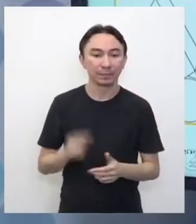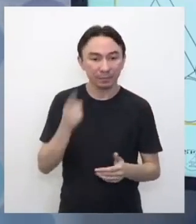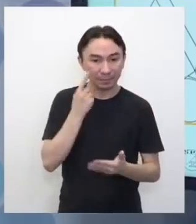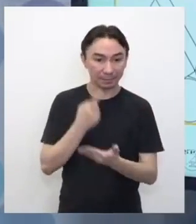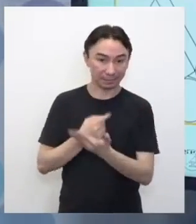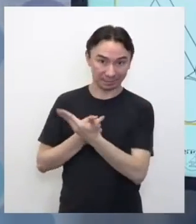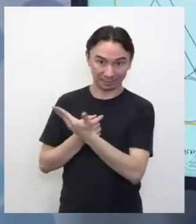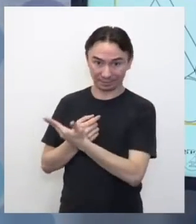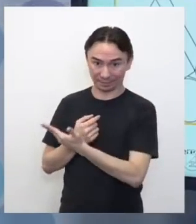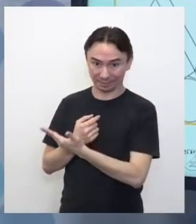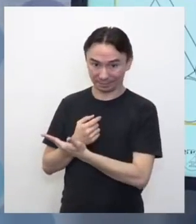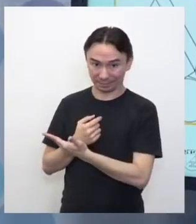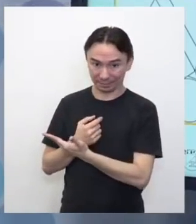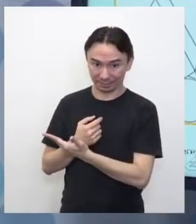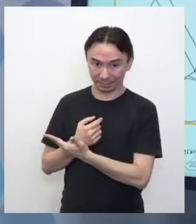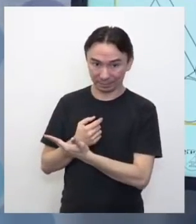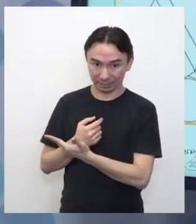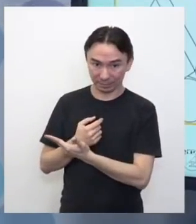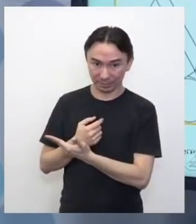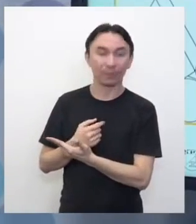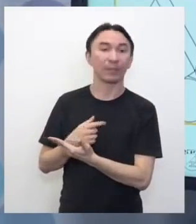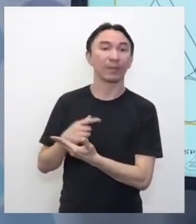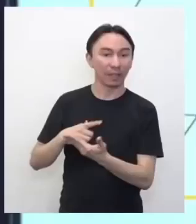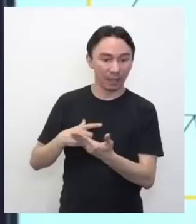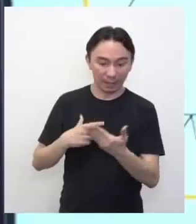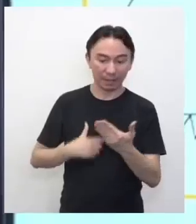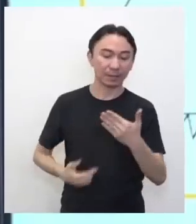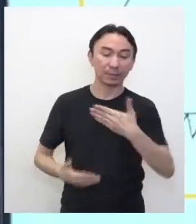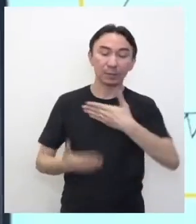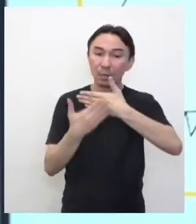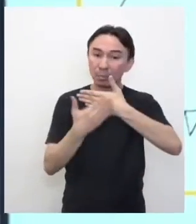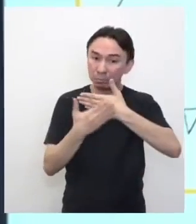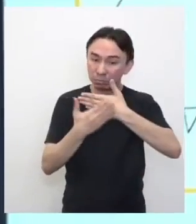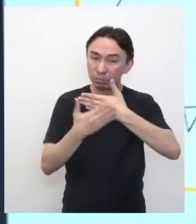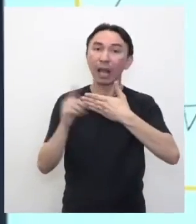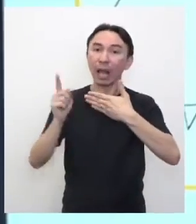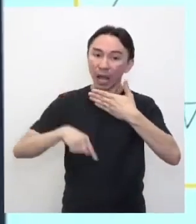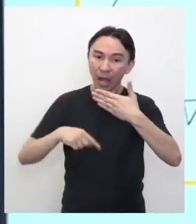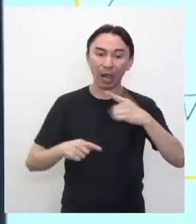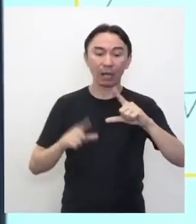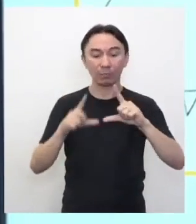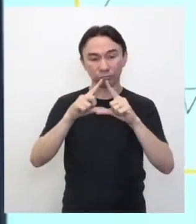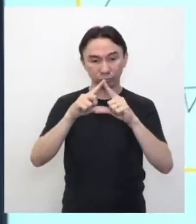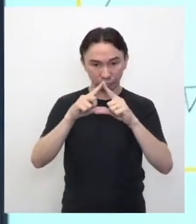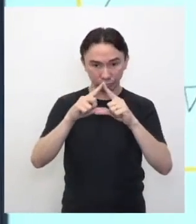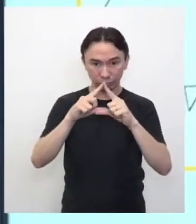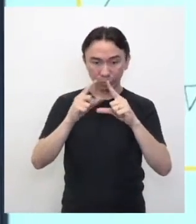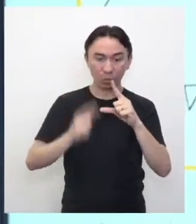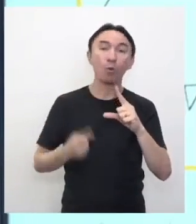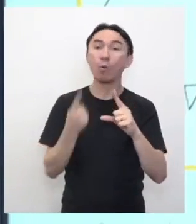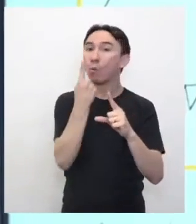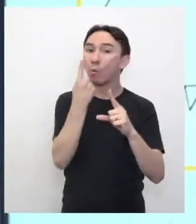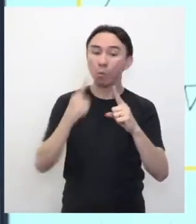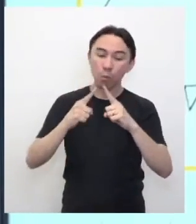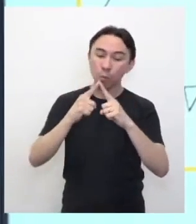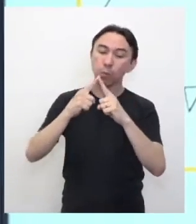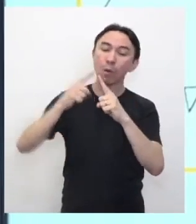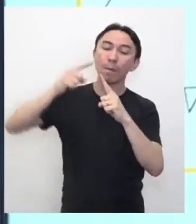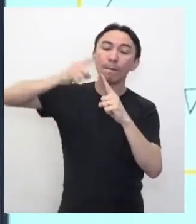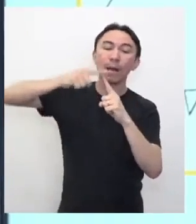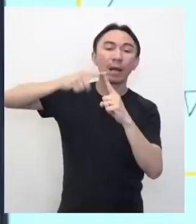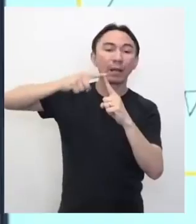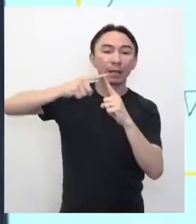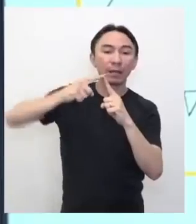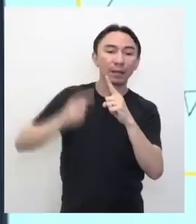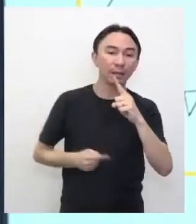daqui. Então, nós temos as faces laterais, são triângulos, temos um vértice e o formato da